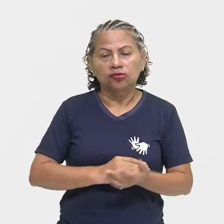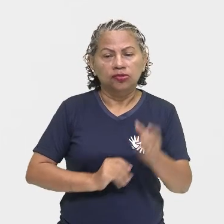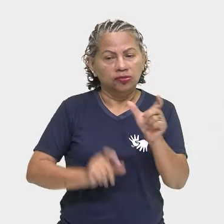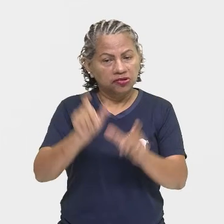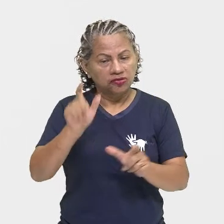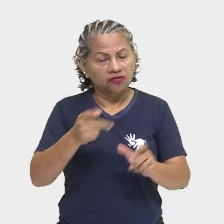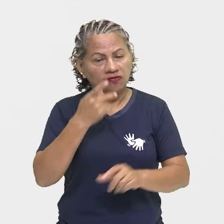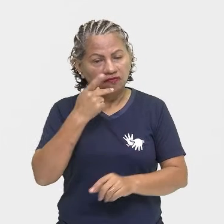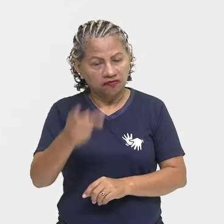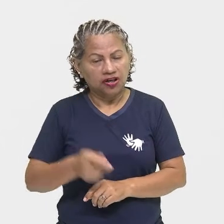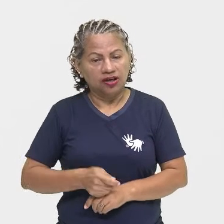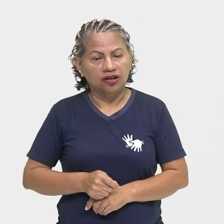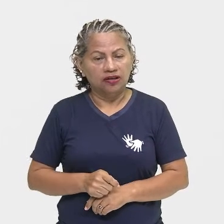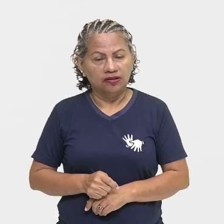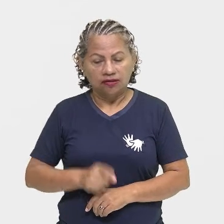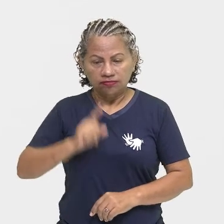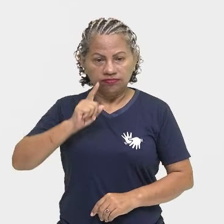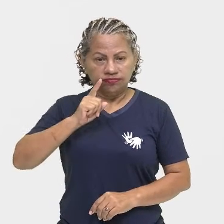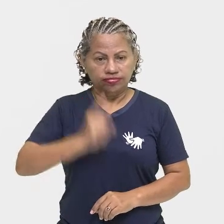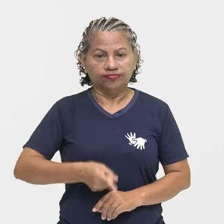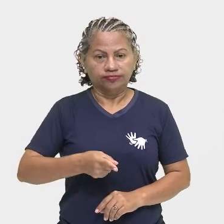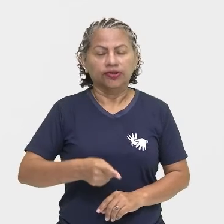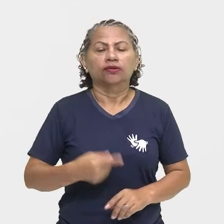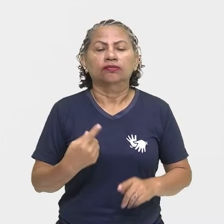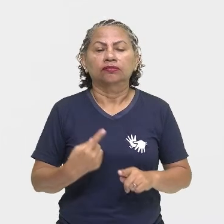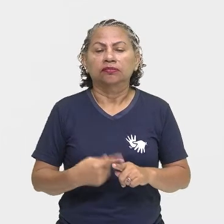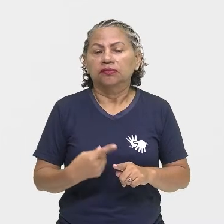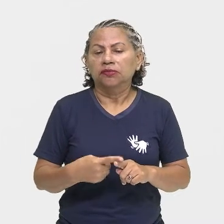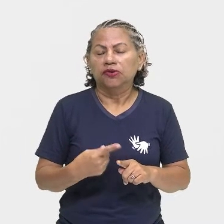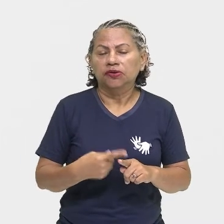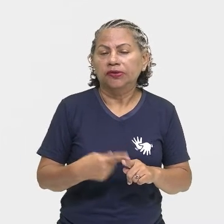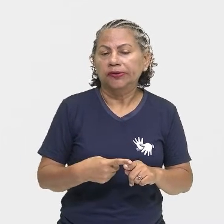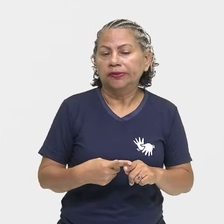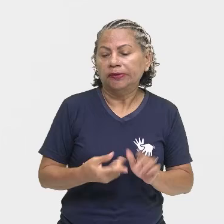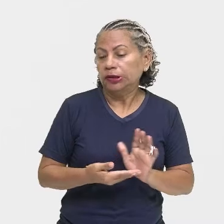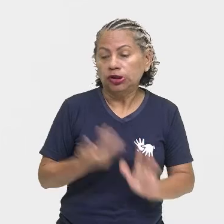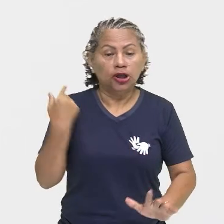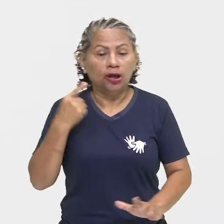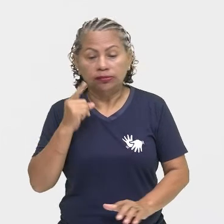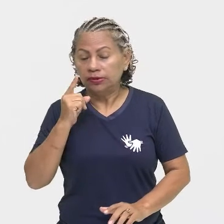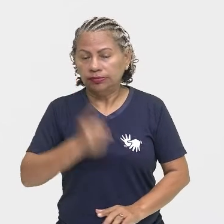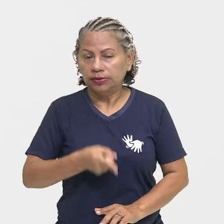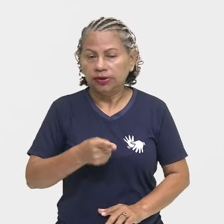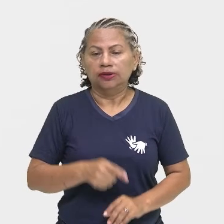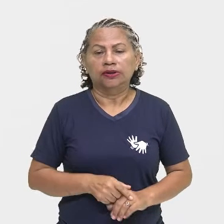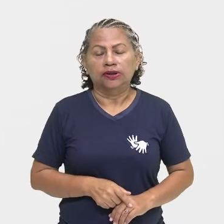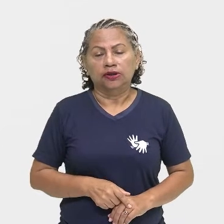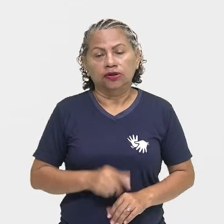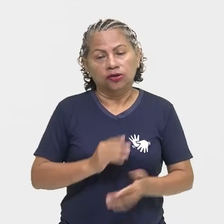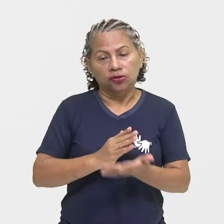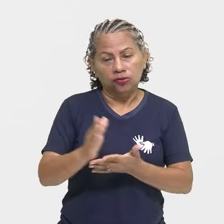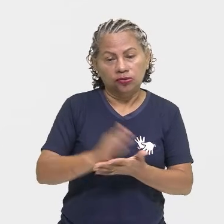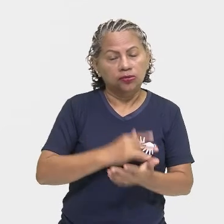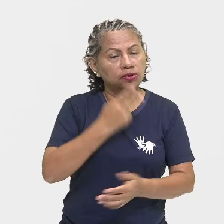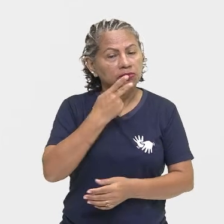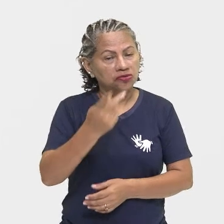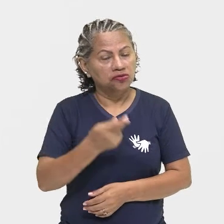estaria cerceando o princípio básico da democracia, que é a liberdade de